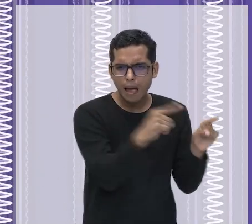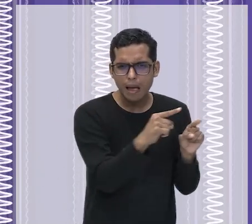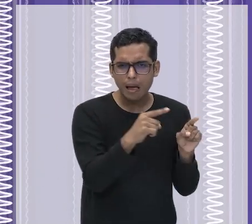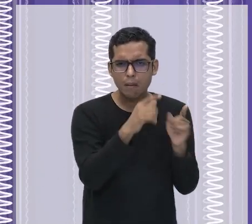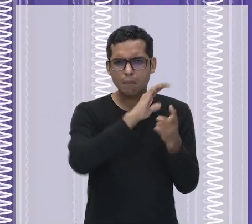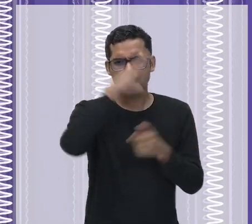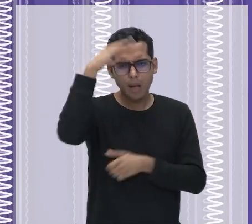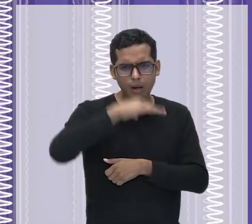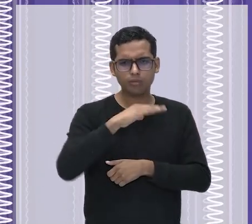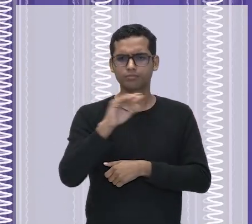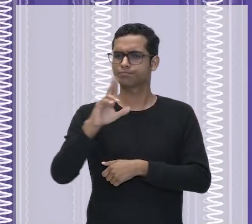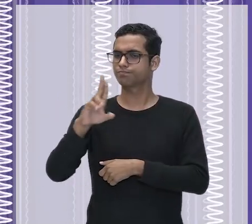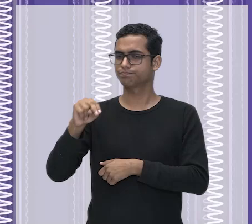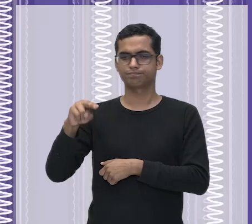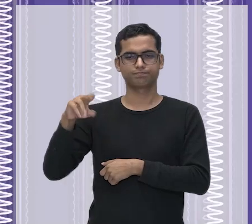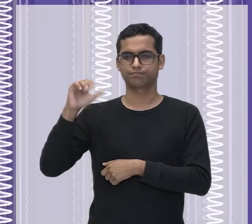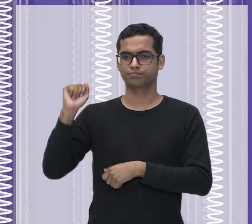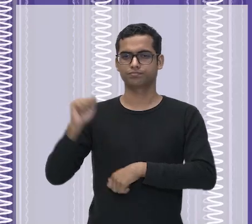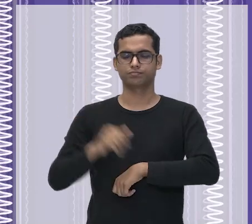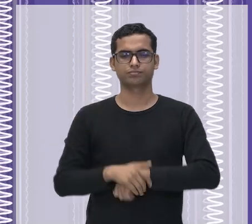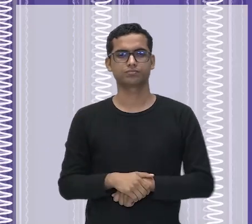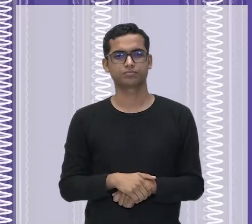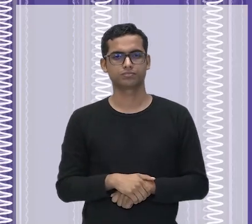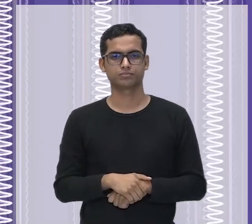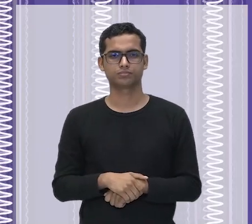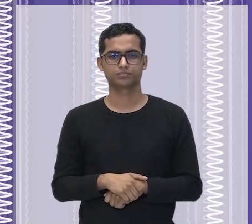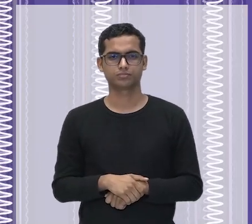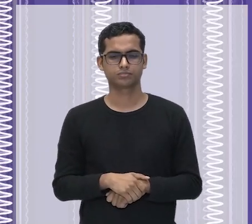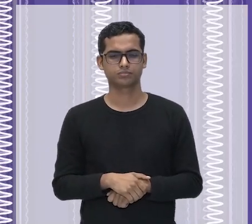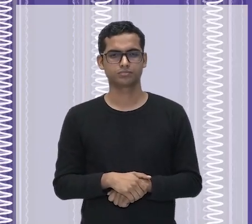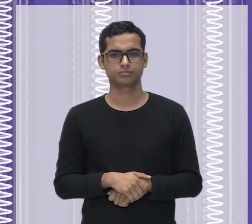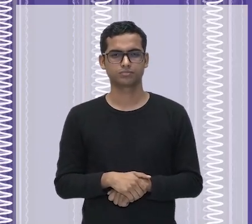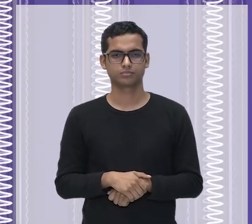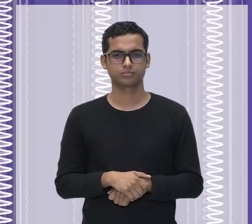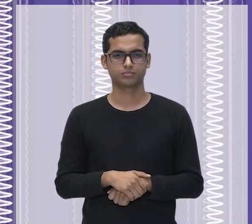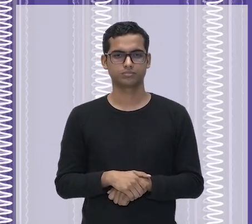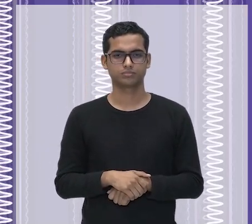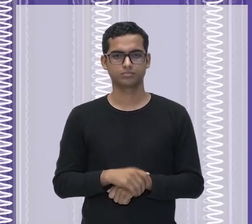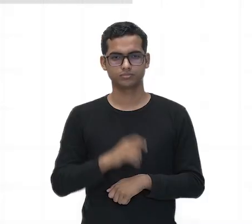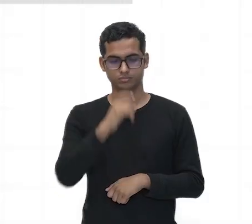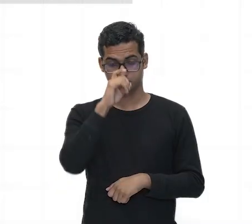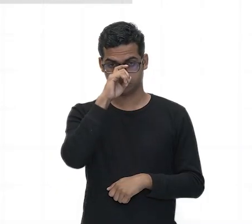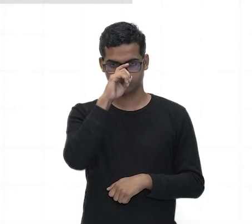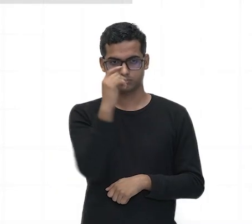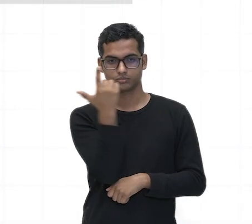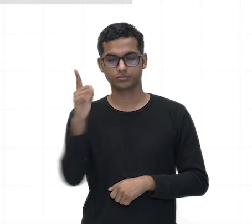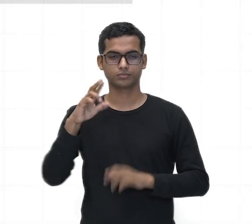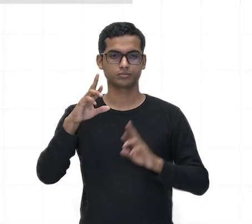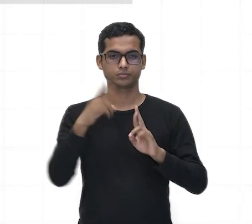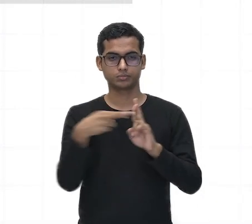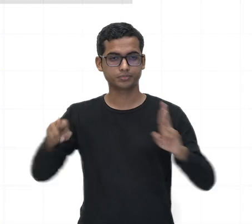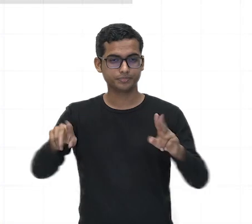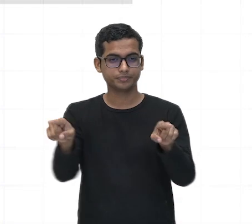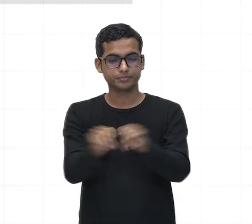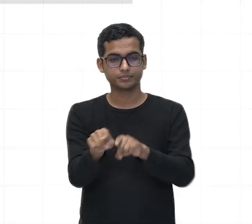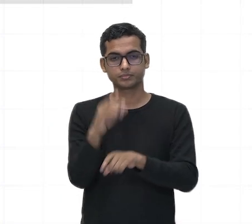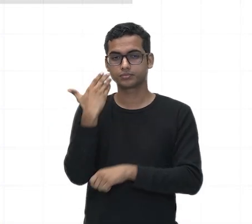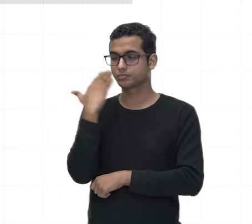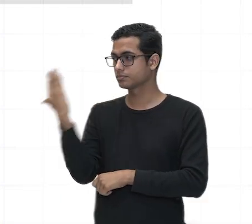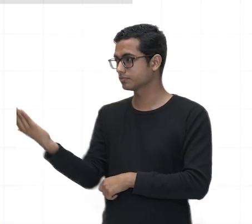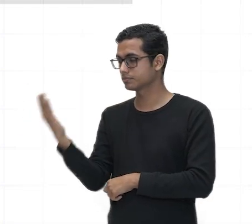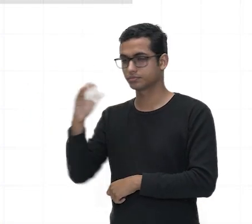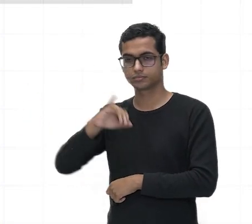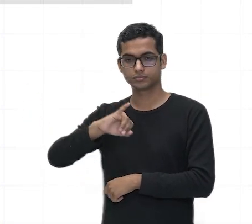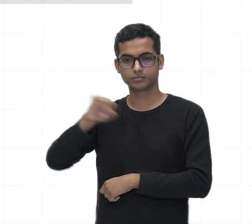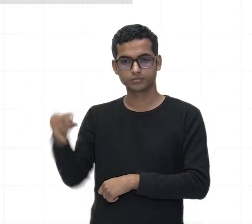semelhante. A outra religião que nós temos é o jainismo. O jainismo, ele